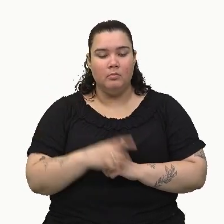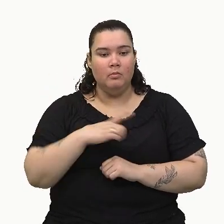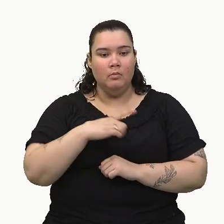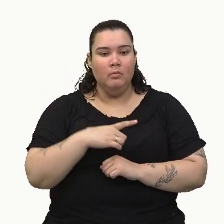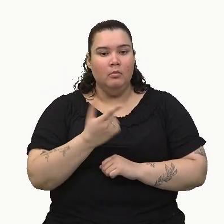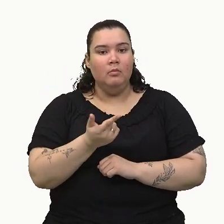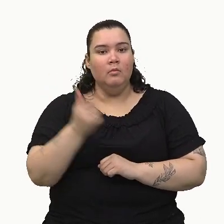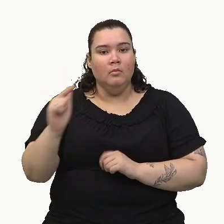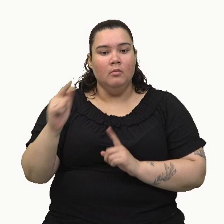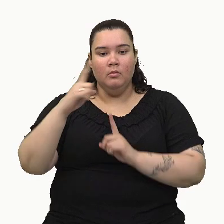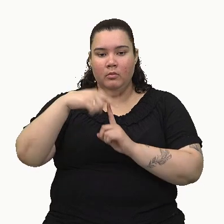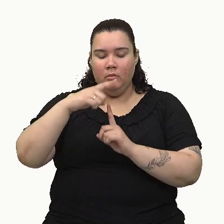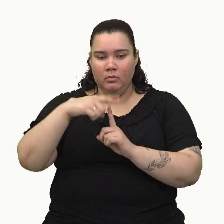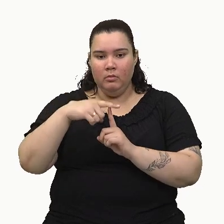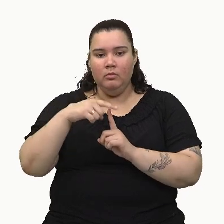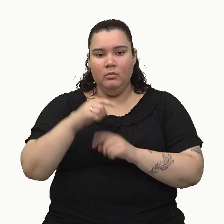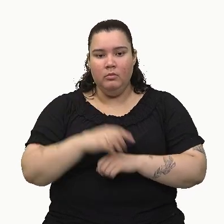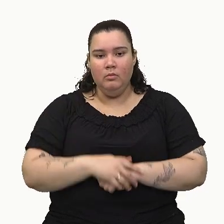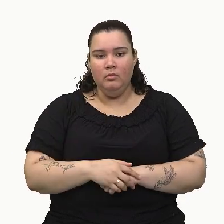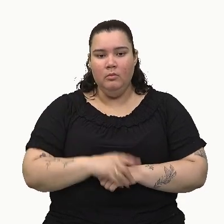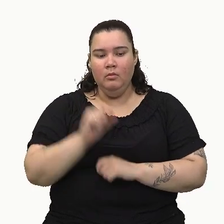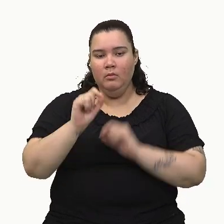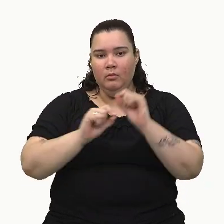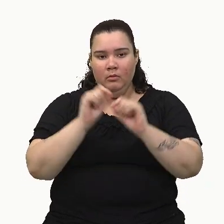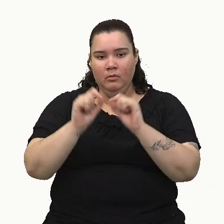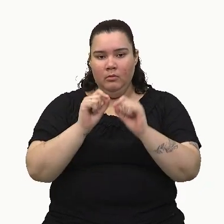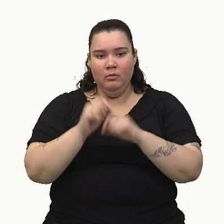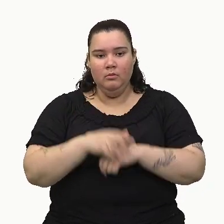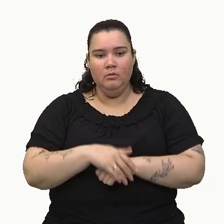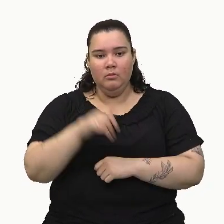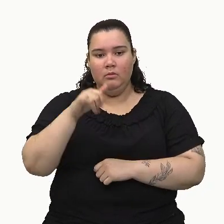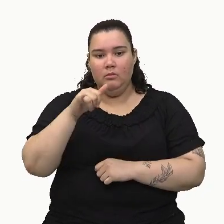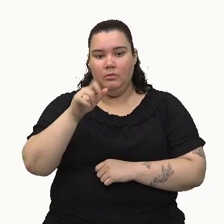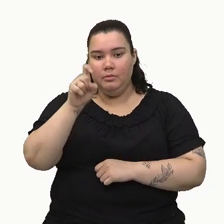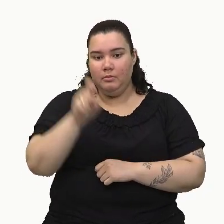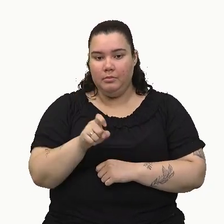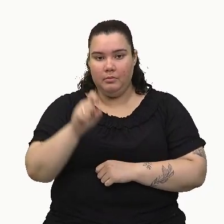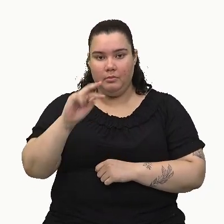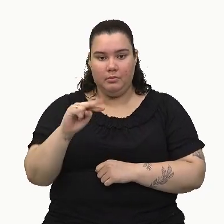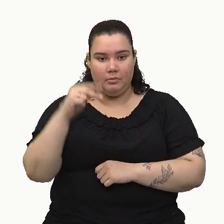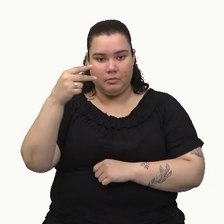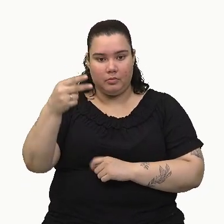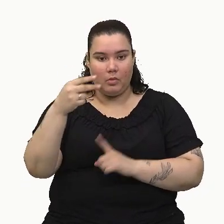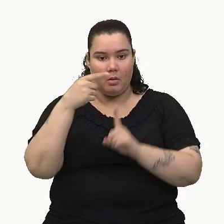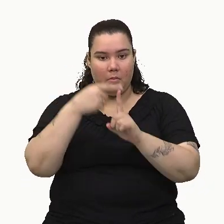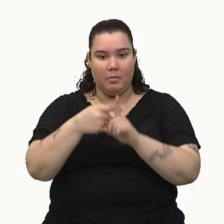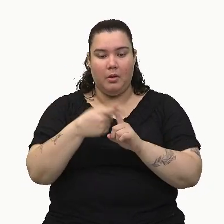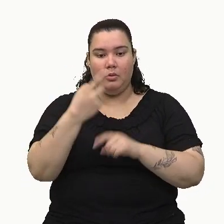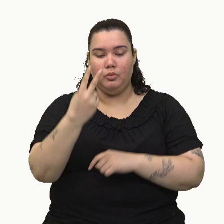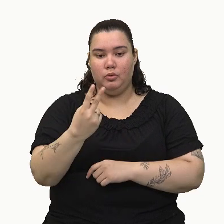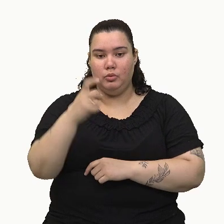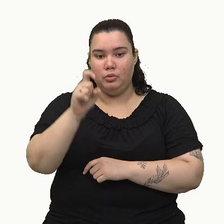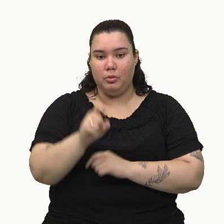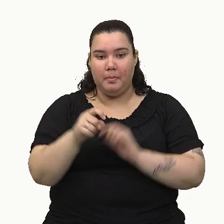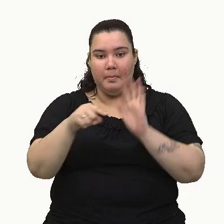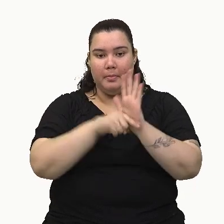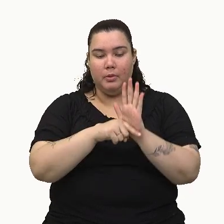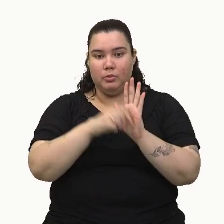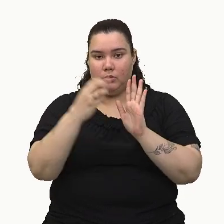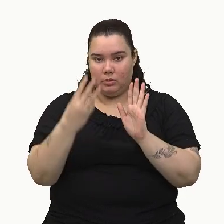função polinomial da seguinte maneira: x ao quadrado mais 2x menos